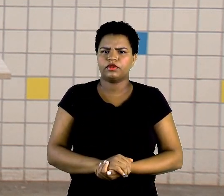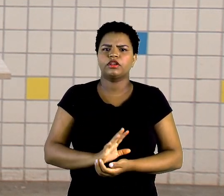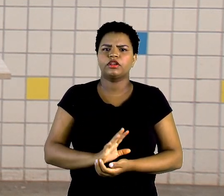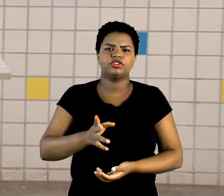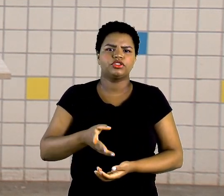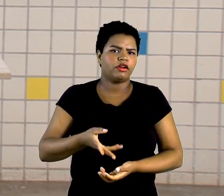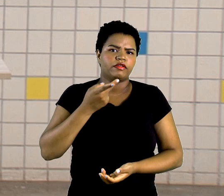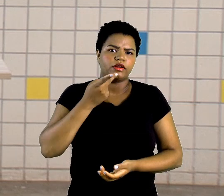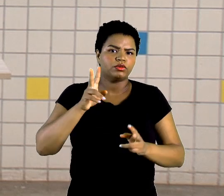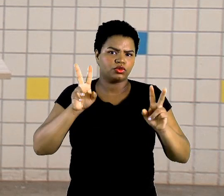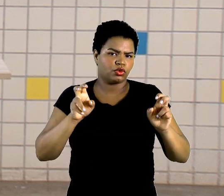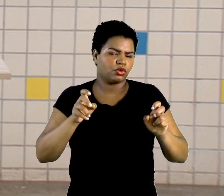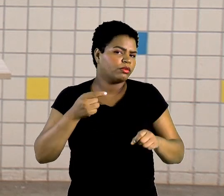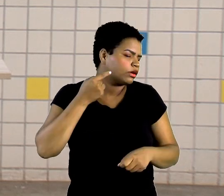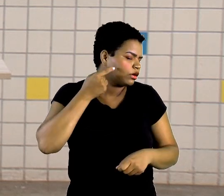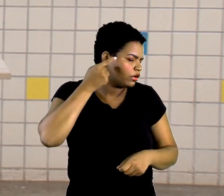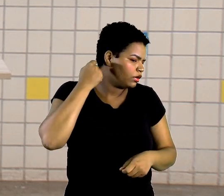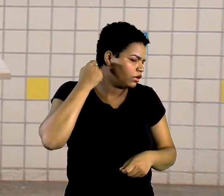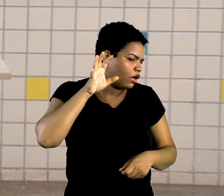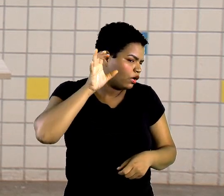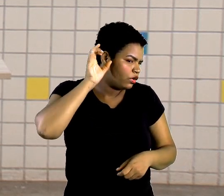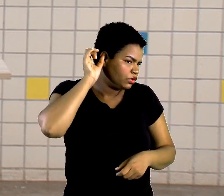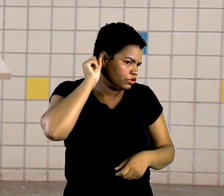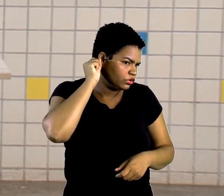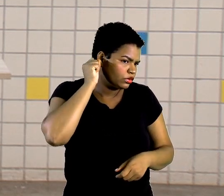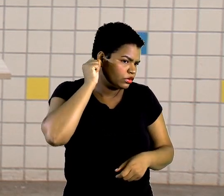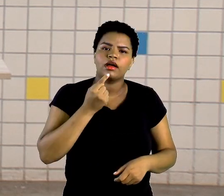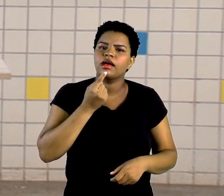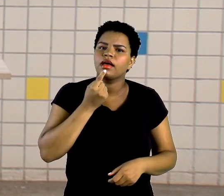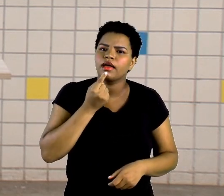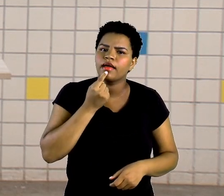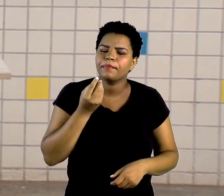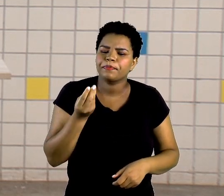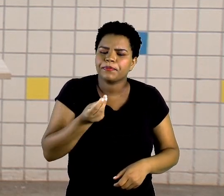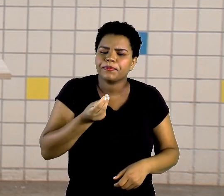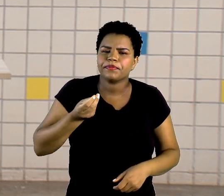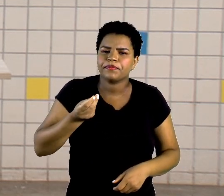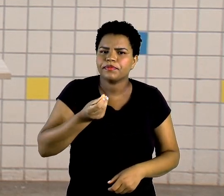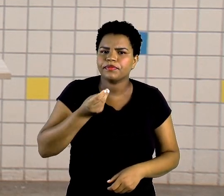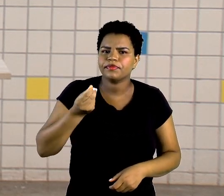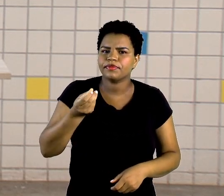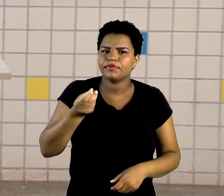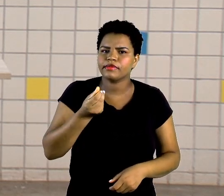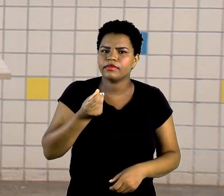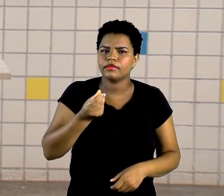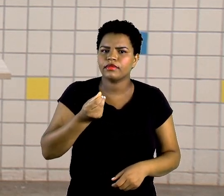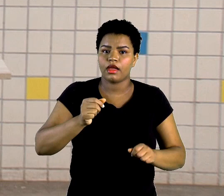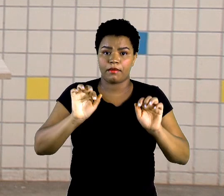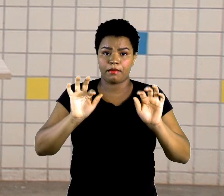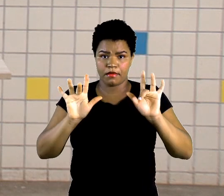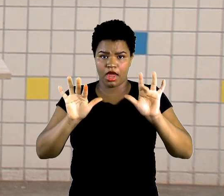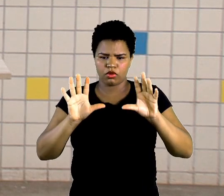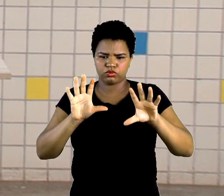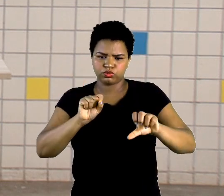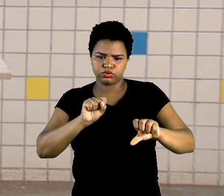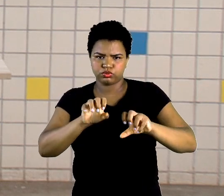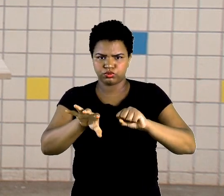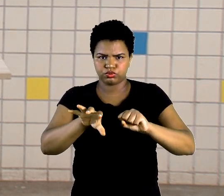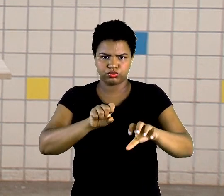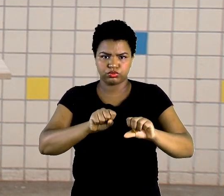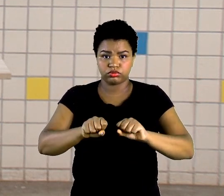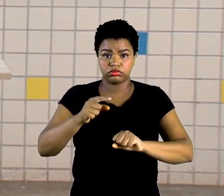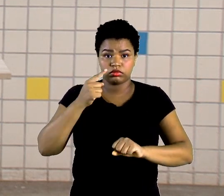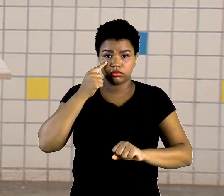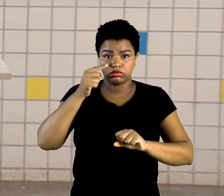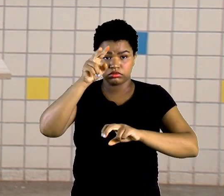audição, o nosso paladar, o nosso tato, visão